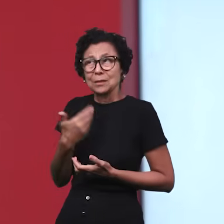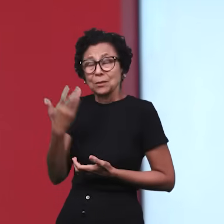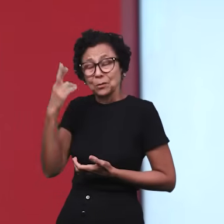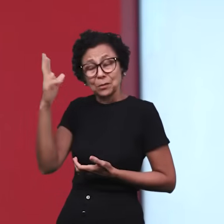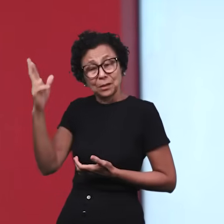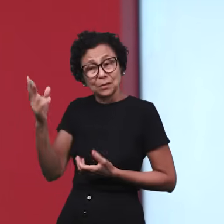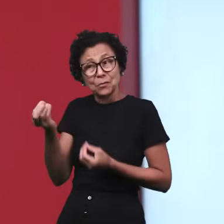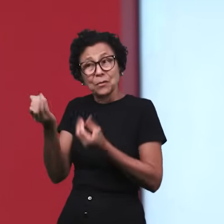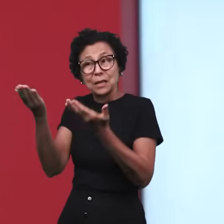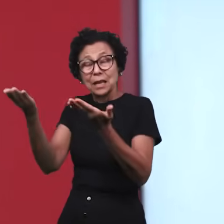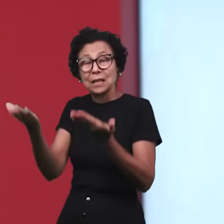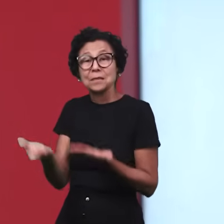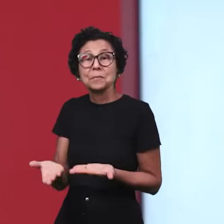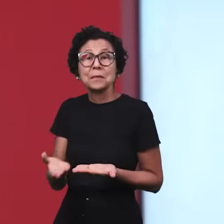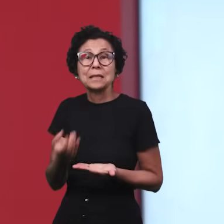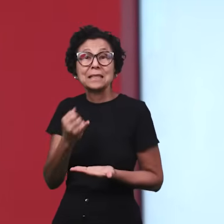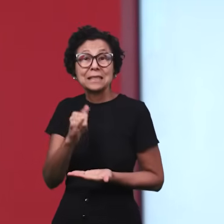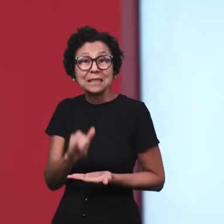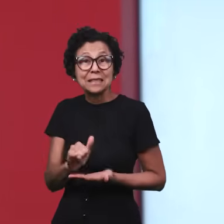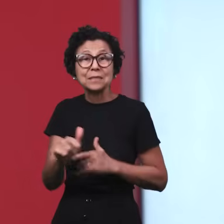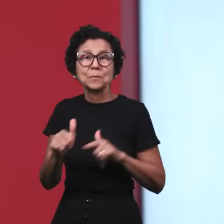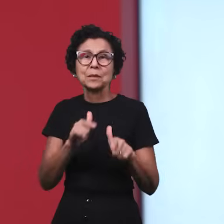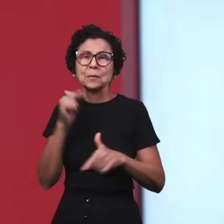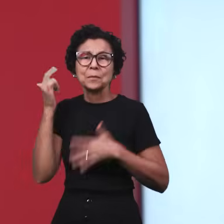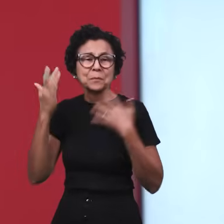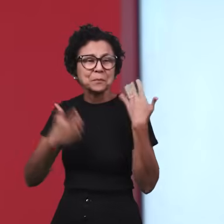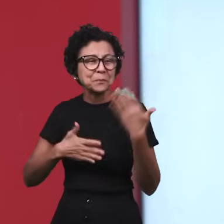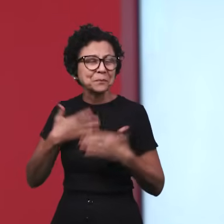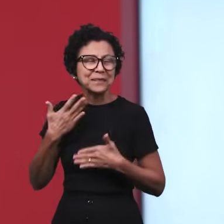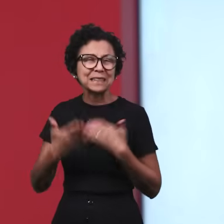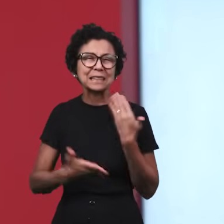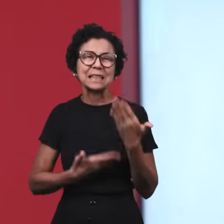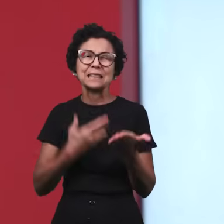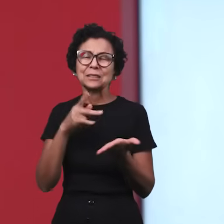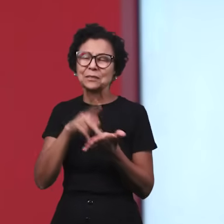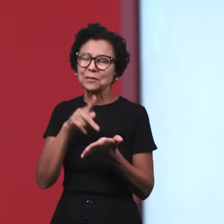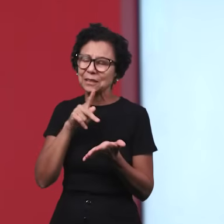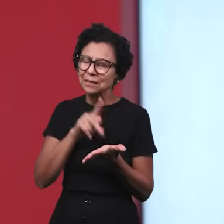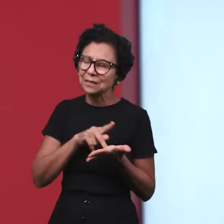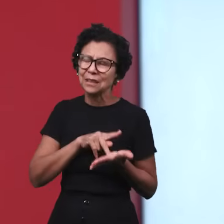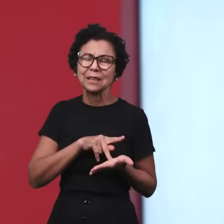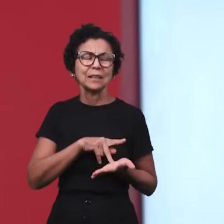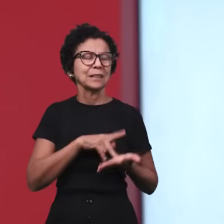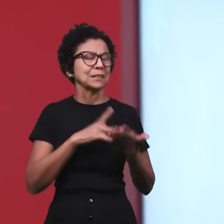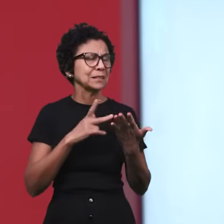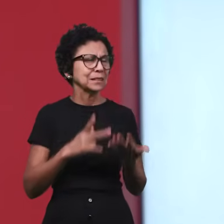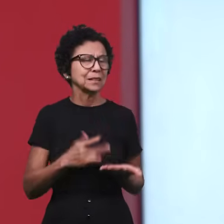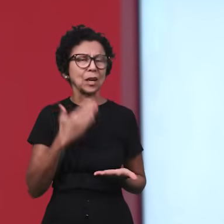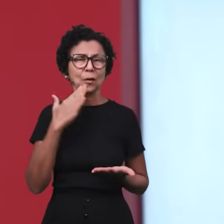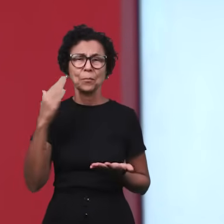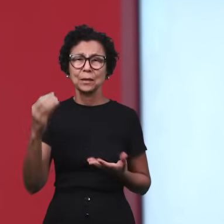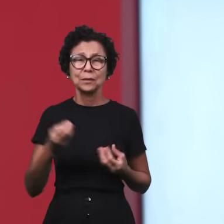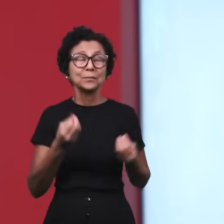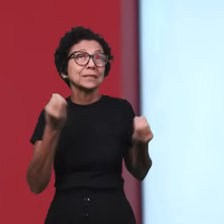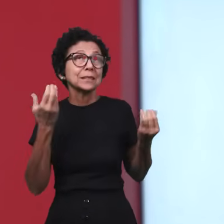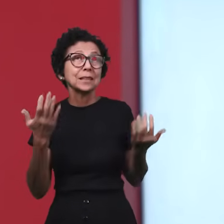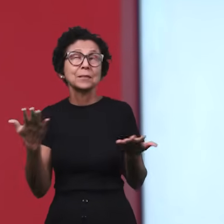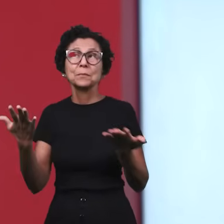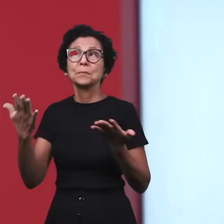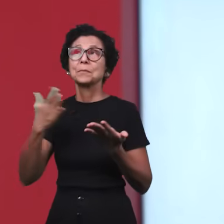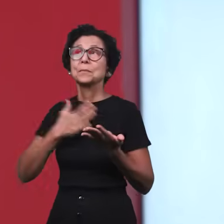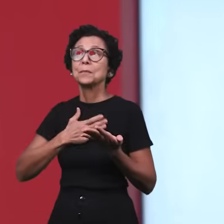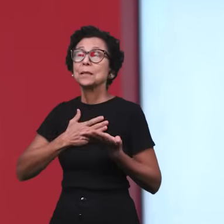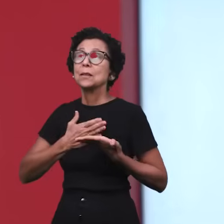se eu estou fazendo esse trabalho de boa vontade, com todo o meu coração, com toda a minha alegria, entregando o melhor ao Senhor, a